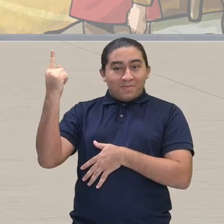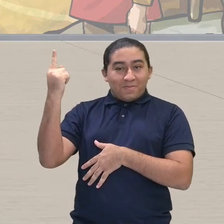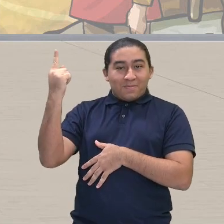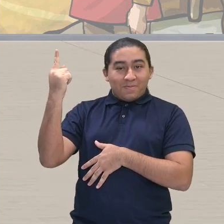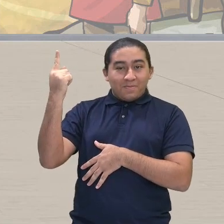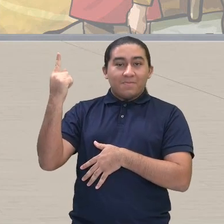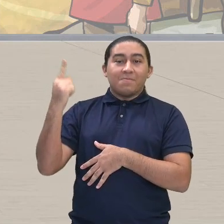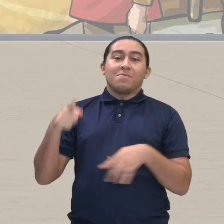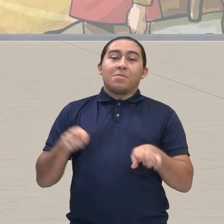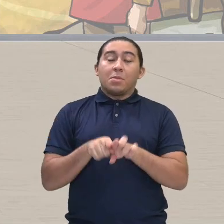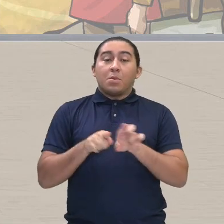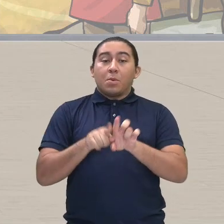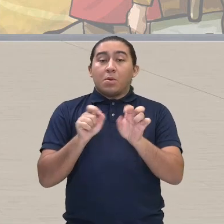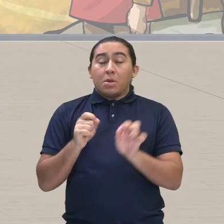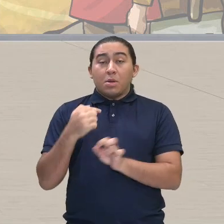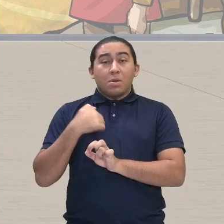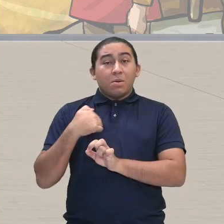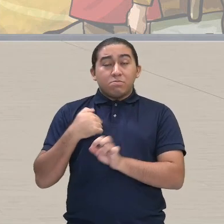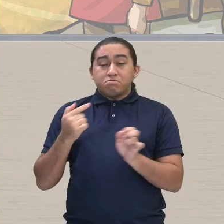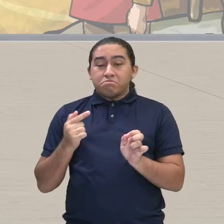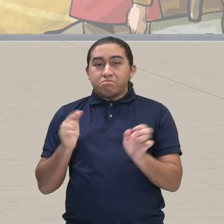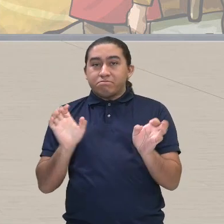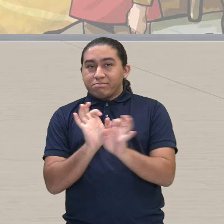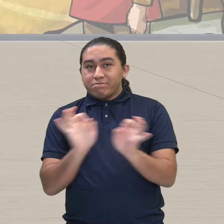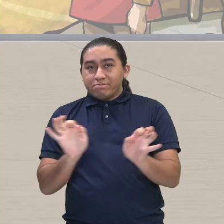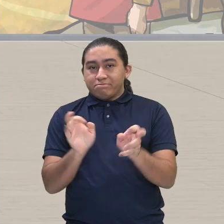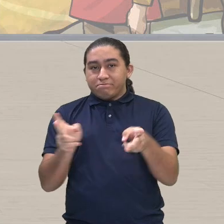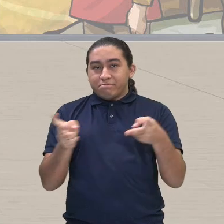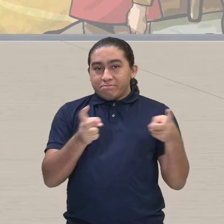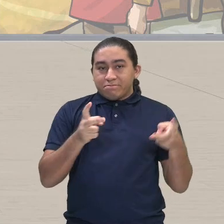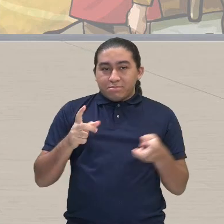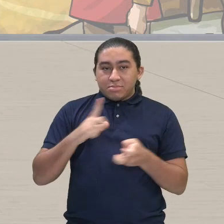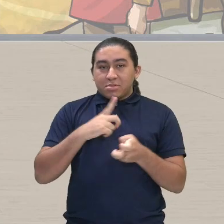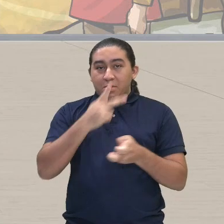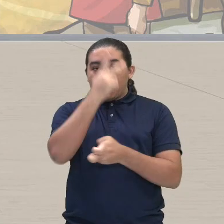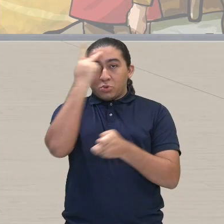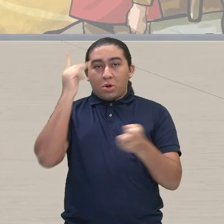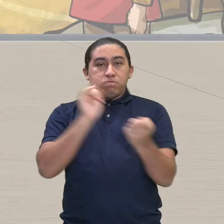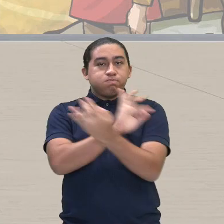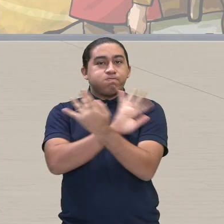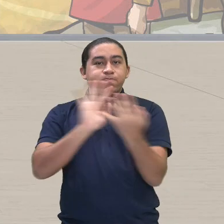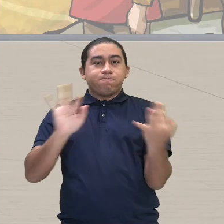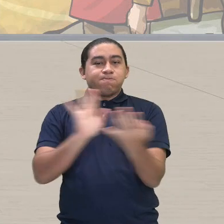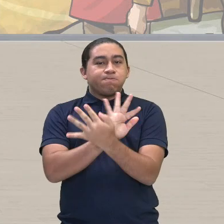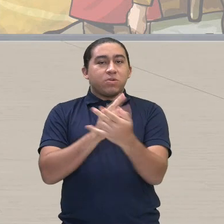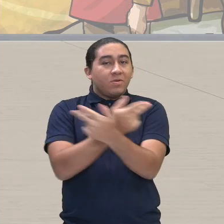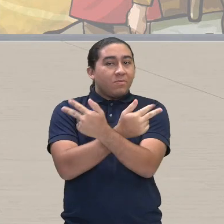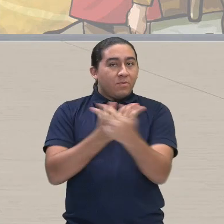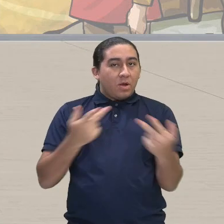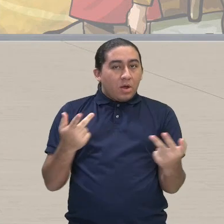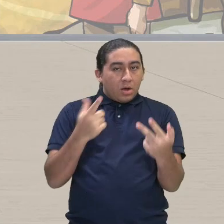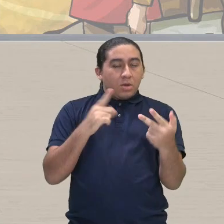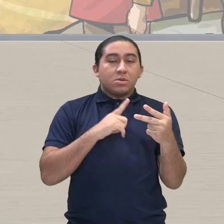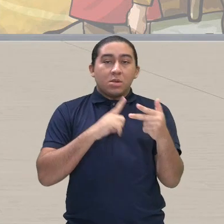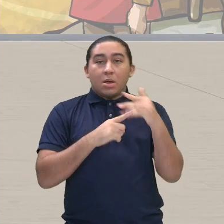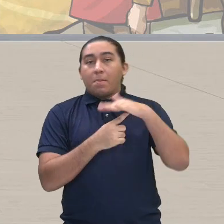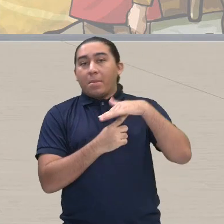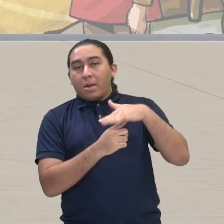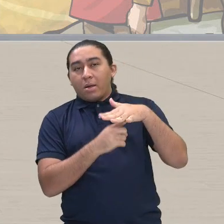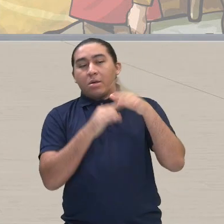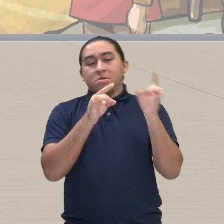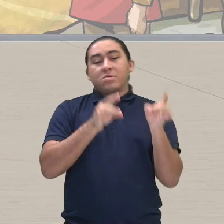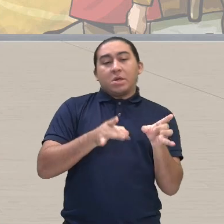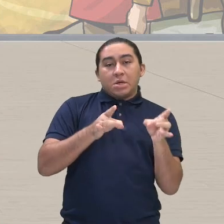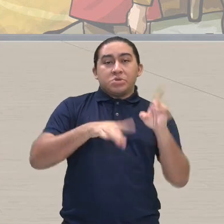né? Mas vamos fazer de conta que eu tô. Então aqui, ó, você observa que está cheio de pessoas aqui atrás de mim com barracas, vendendo